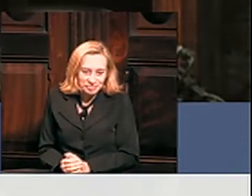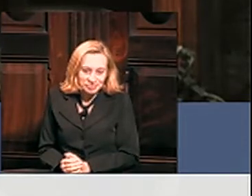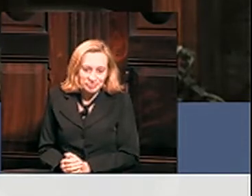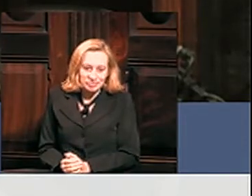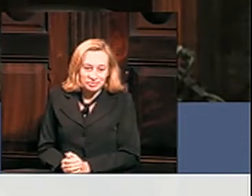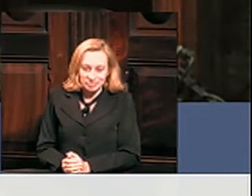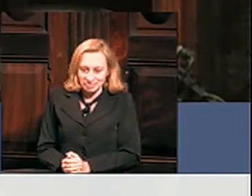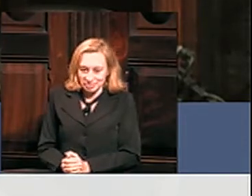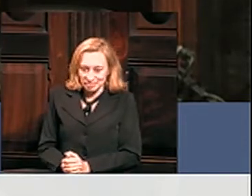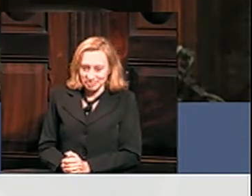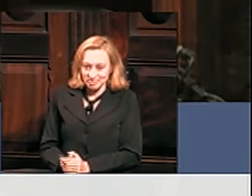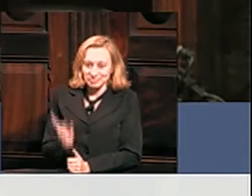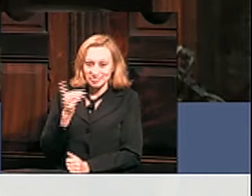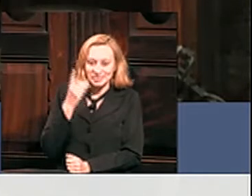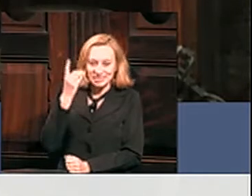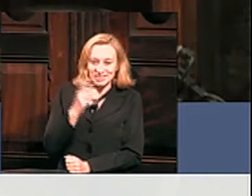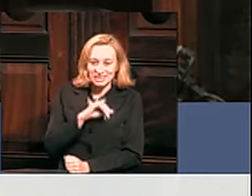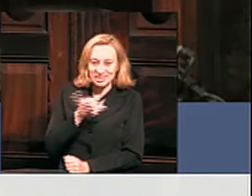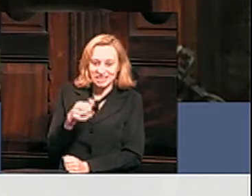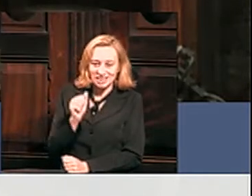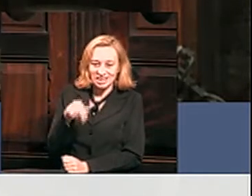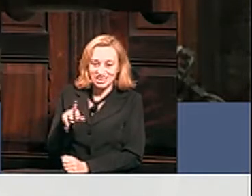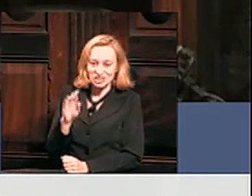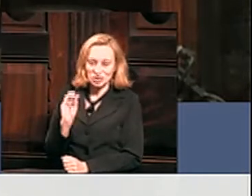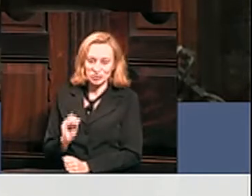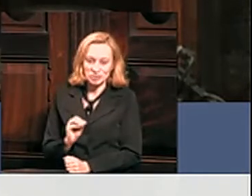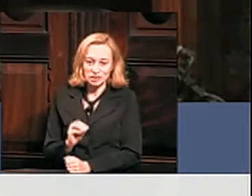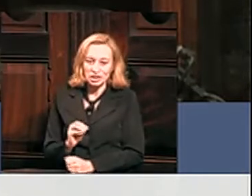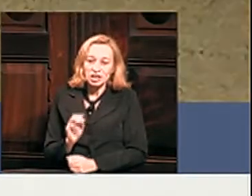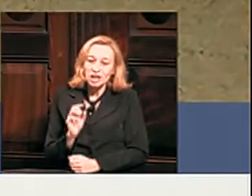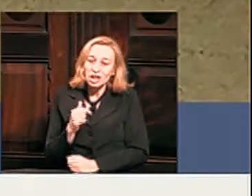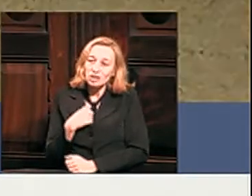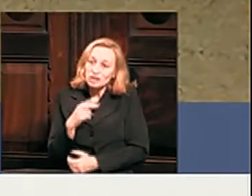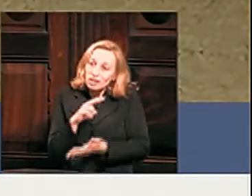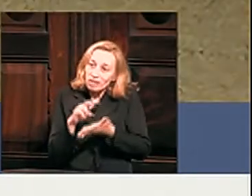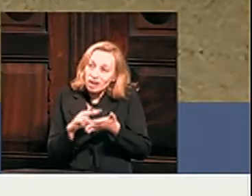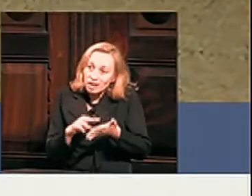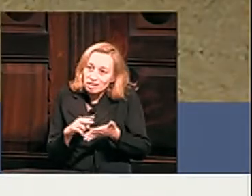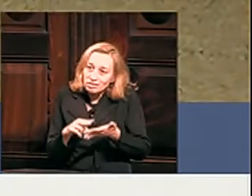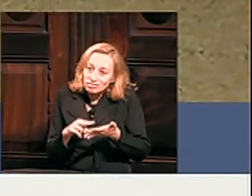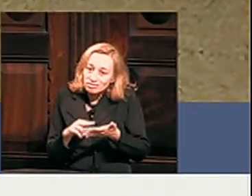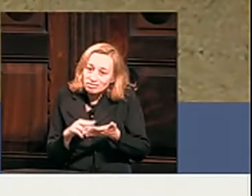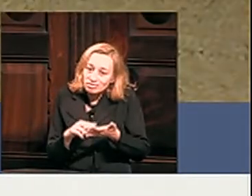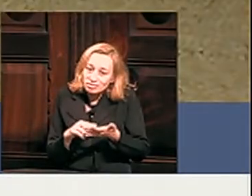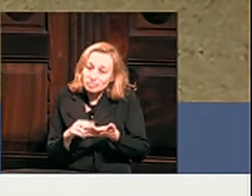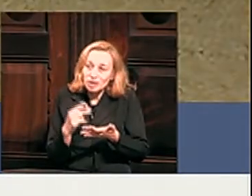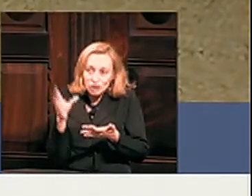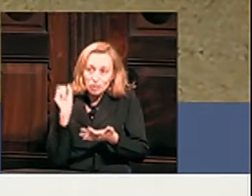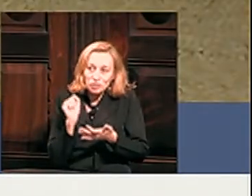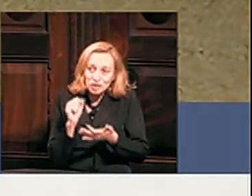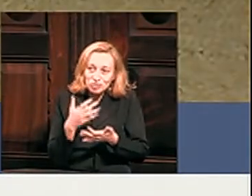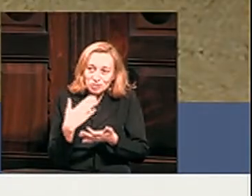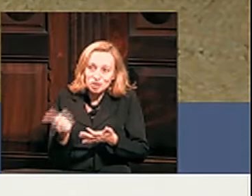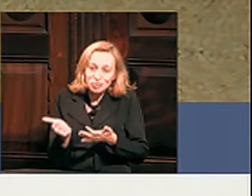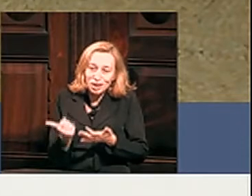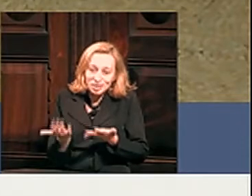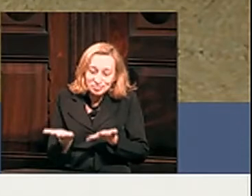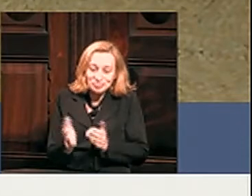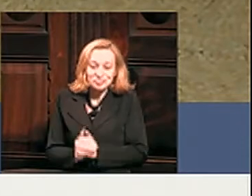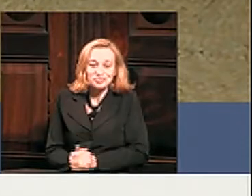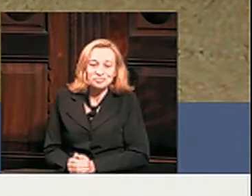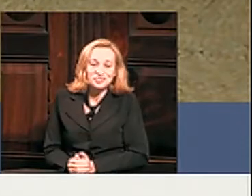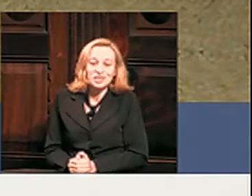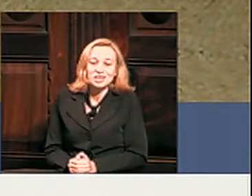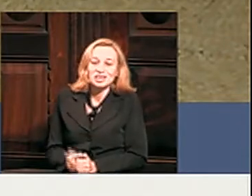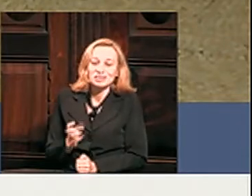Deputado Jânio Mendes, eu estava ali fechando uma data de audiência pública com o deputado. Receba minhas excusas. Não há necessário. Mas eu